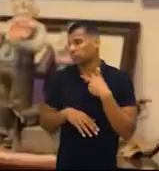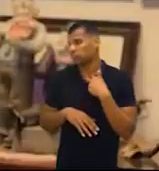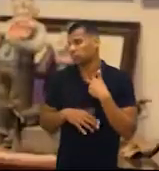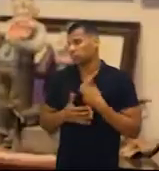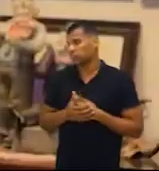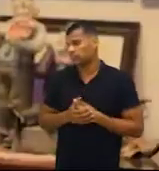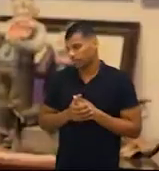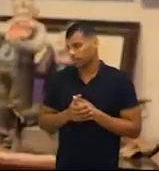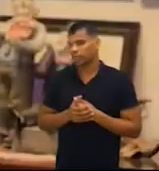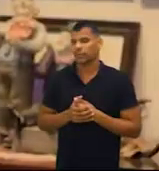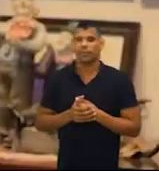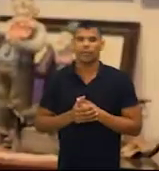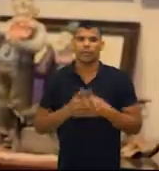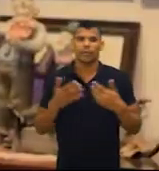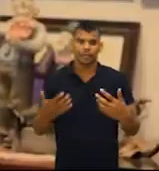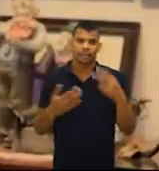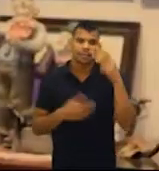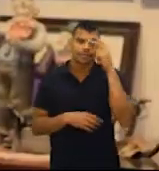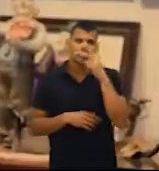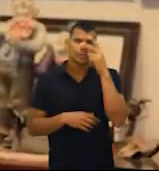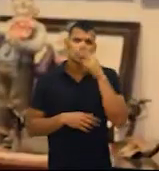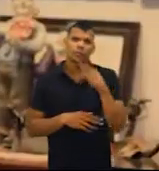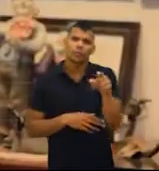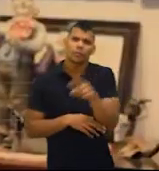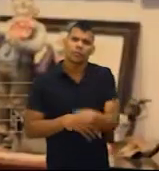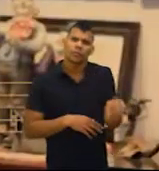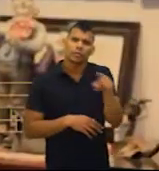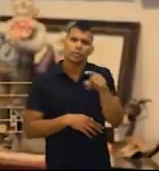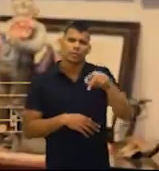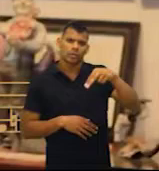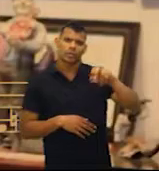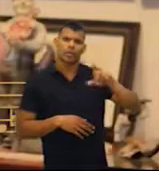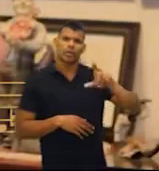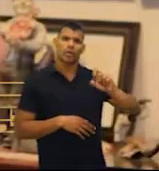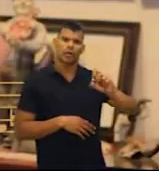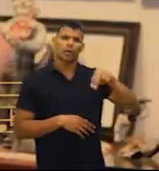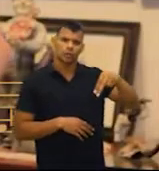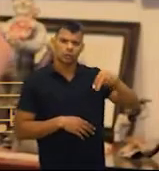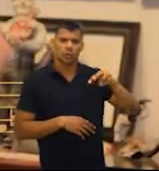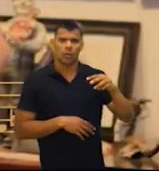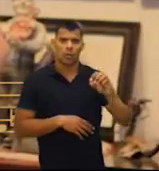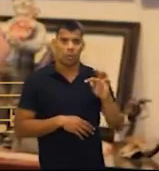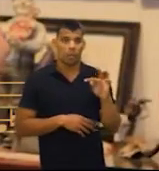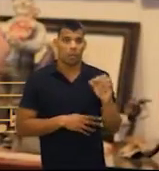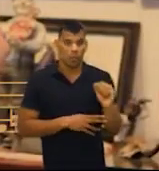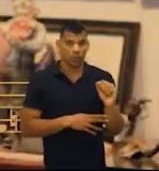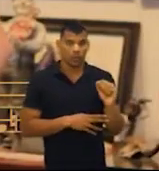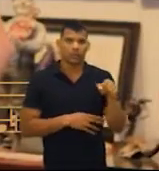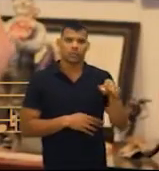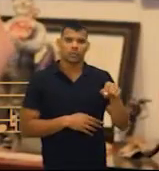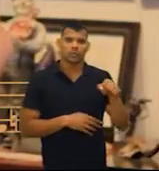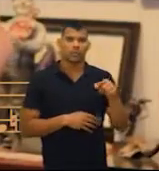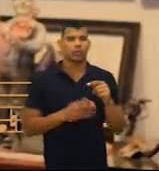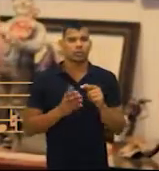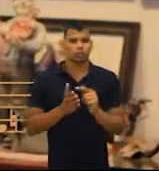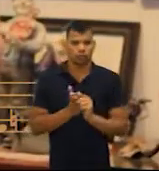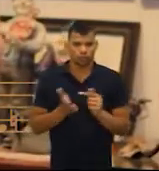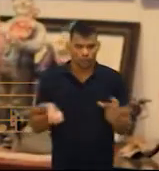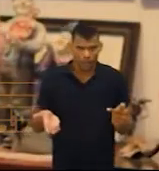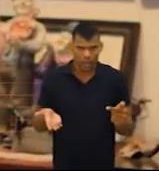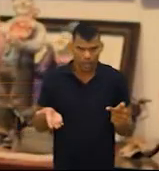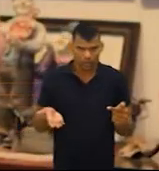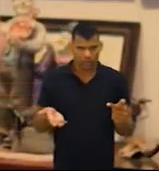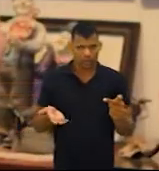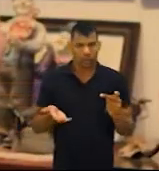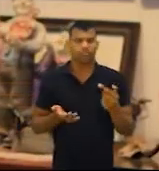Para relembrar aqui o grande público, o Nelson Motta, que era um produtor musical, é jornalista, é um escritor maravilhoso. Ele inclusive